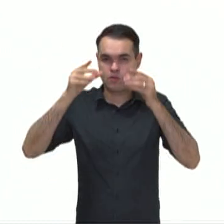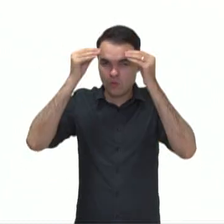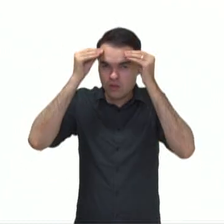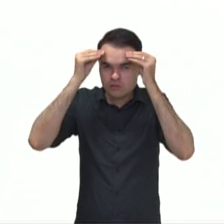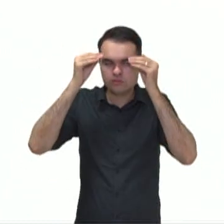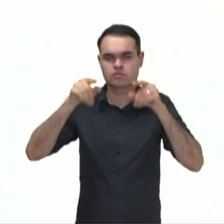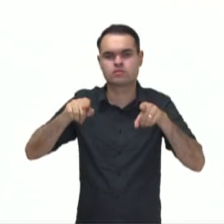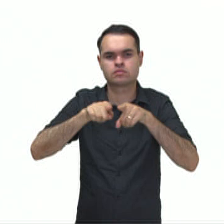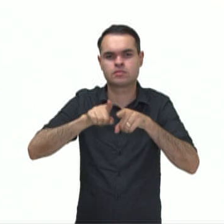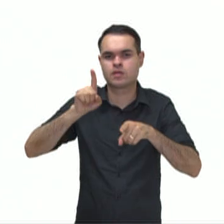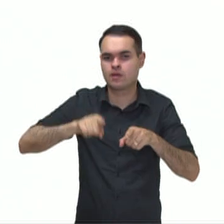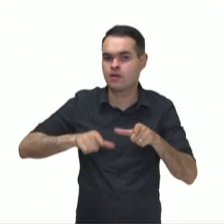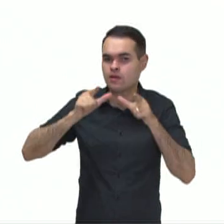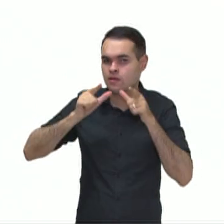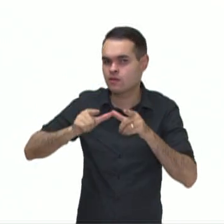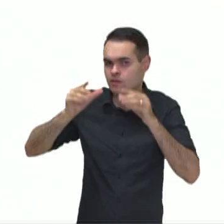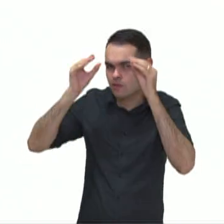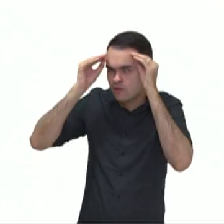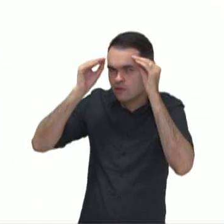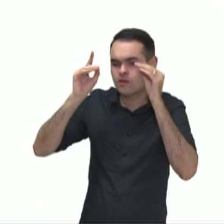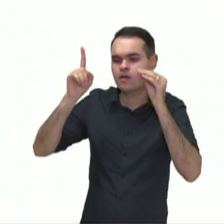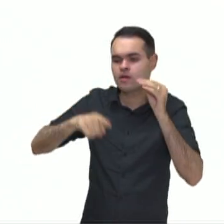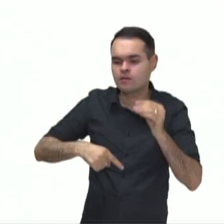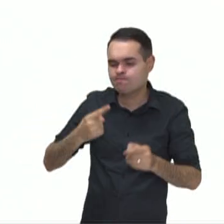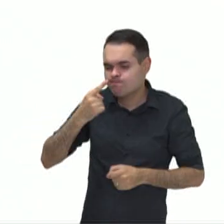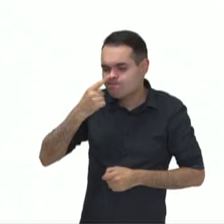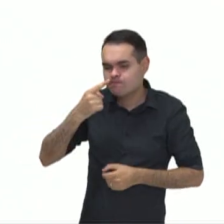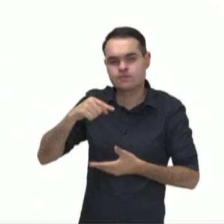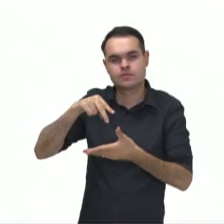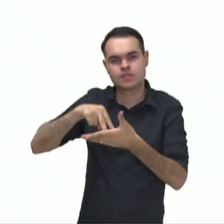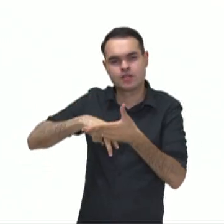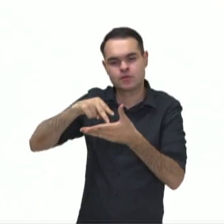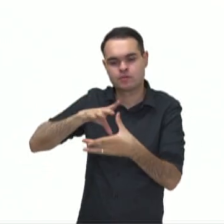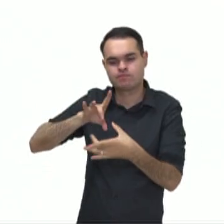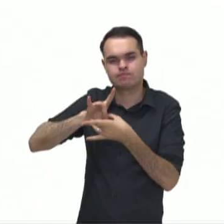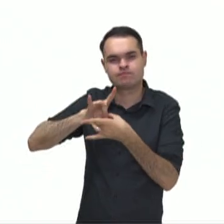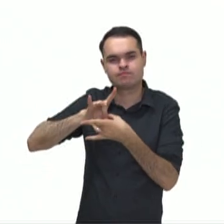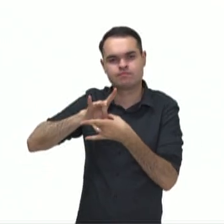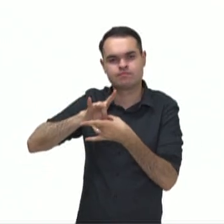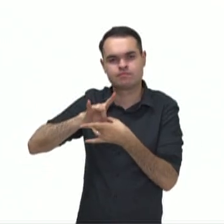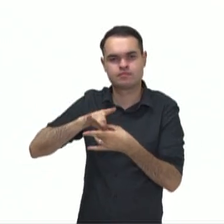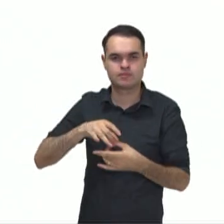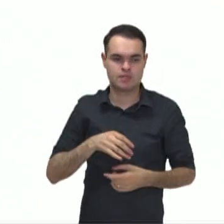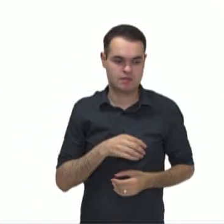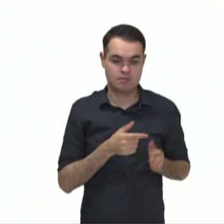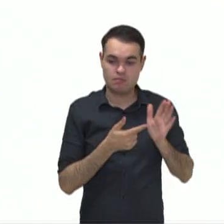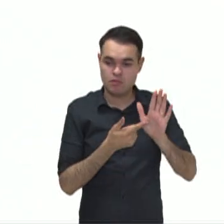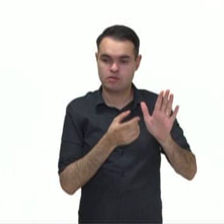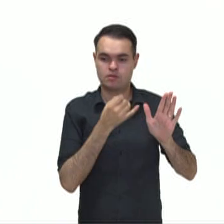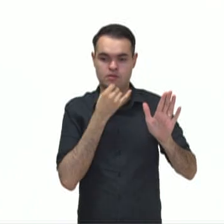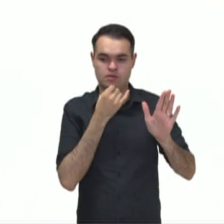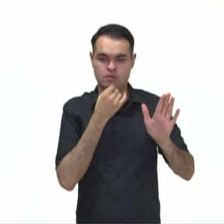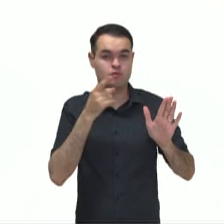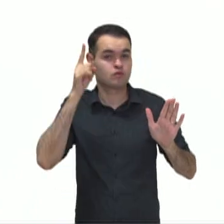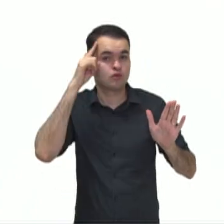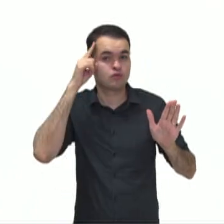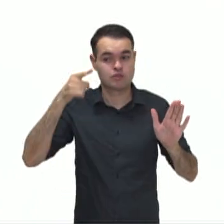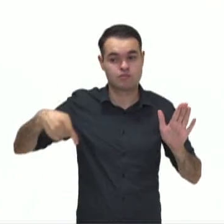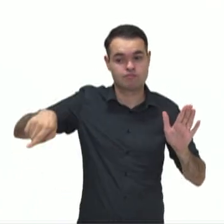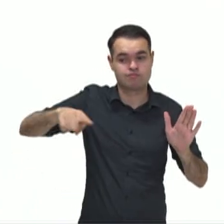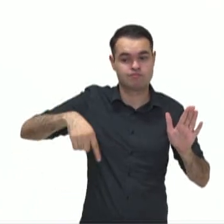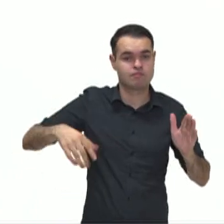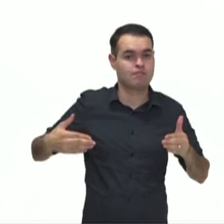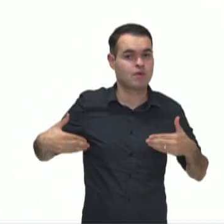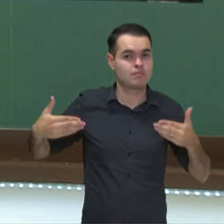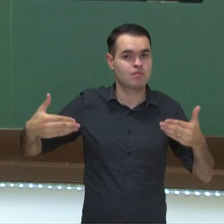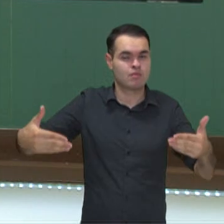linguagem também que, por consequência, é familiar ao leitor. Traz exemplos, comparações com situações do dia a dia, para que